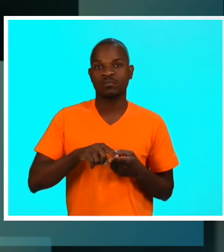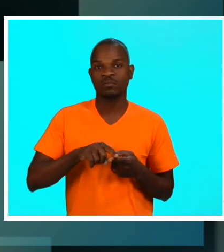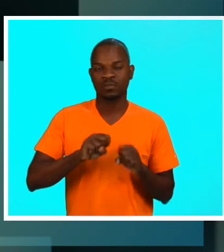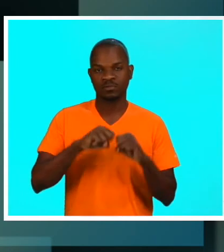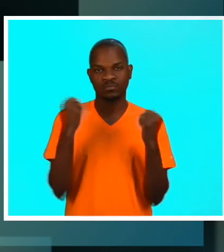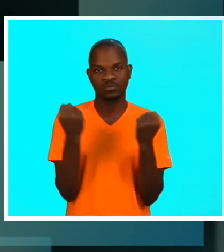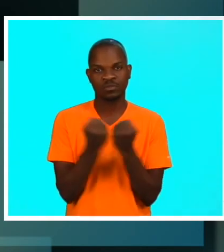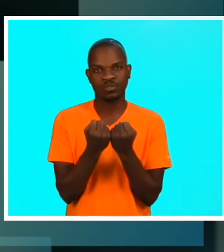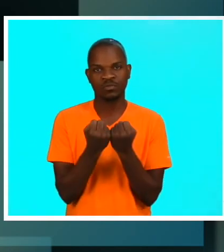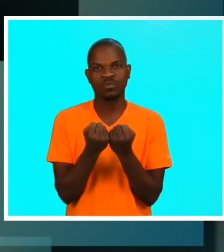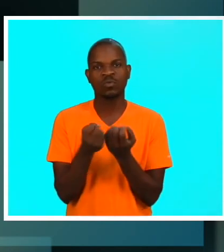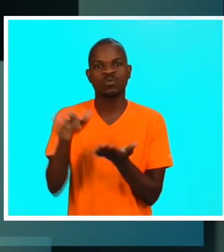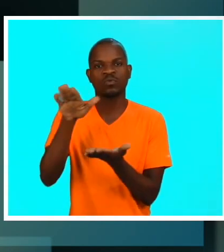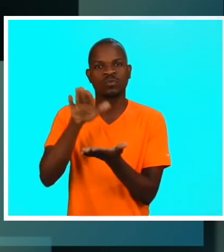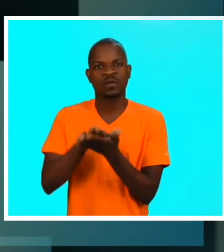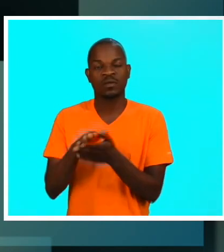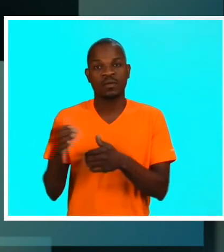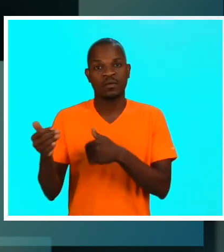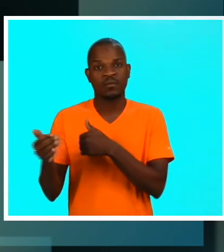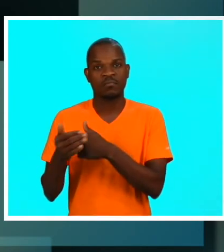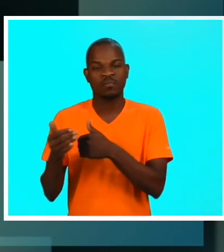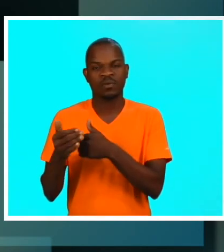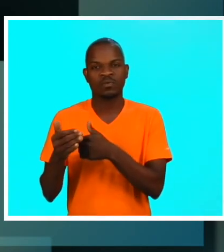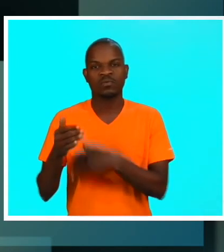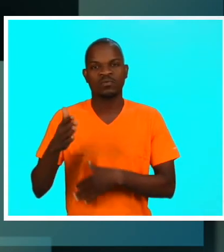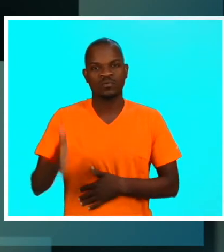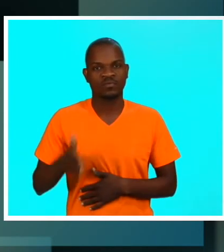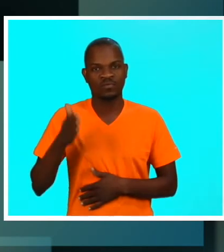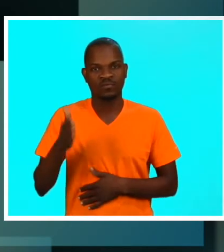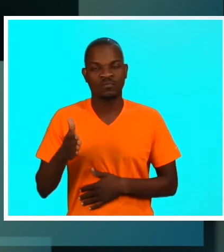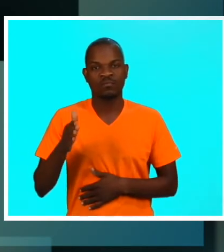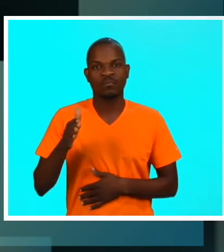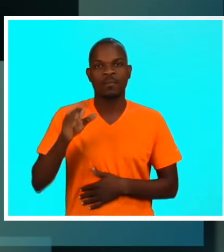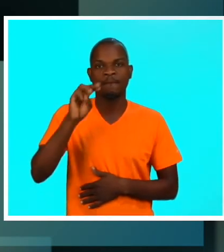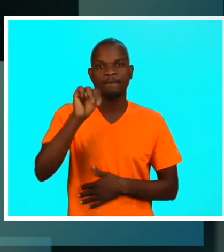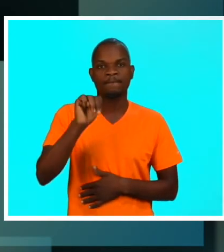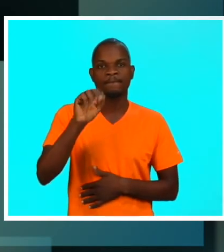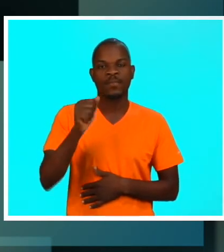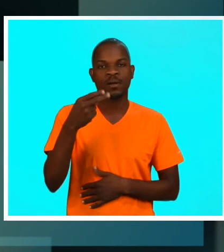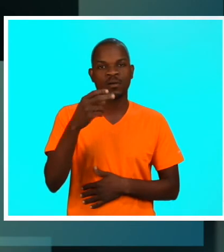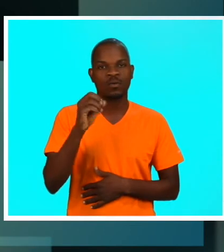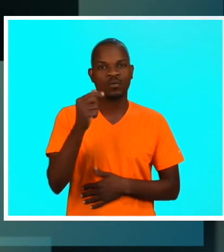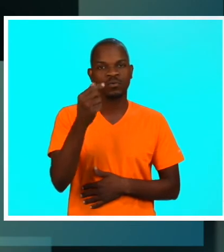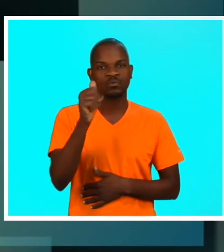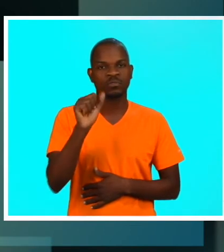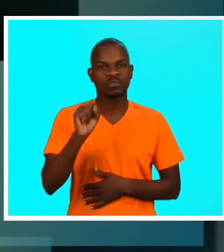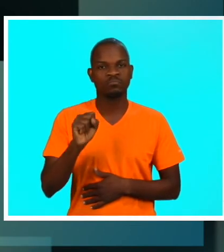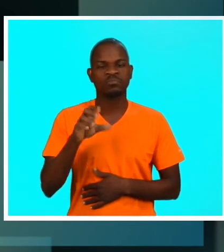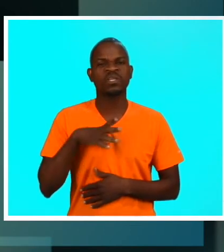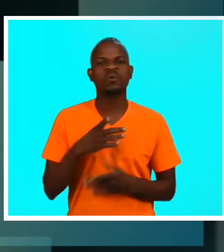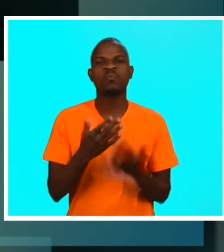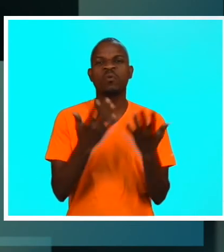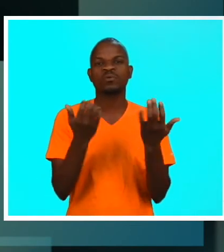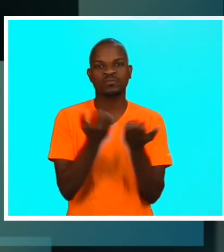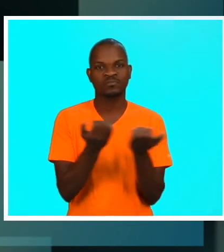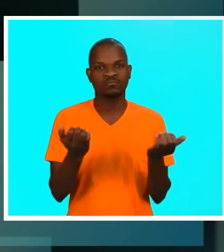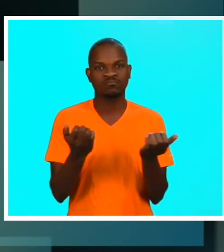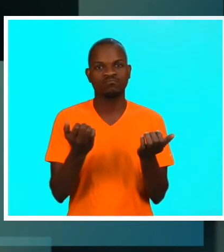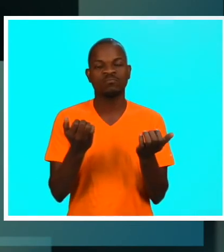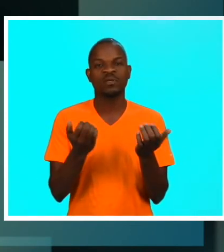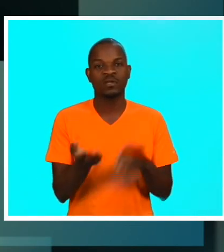centro, aqui no bar, ao pé do campo do Sarofiado, de moda, tem muita criança lá, que vai de